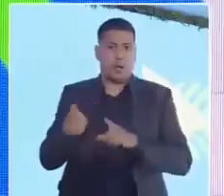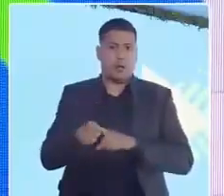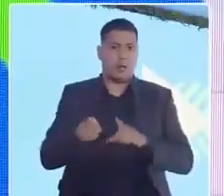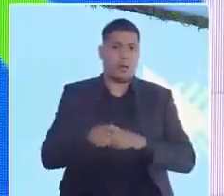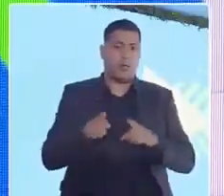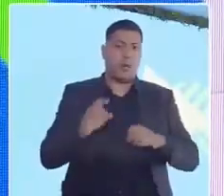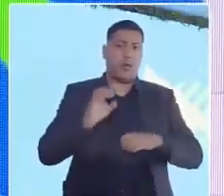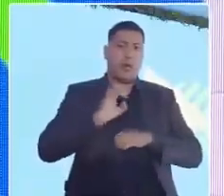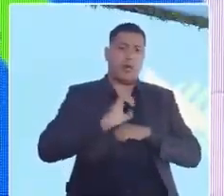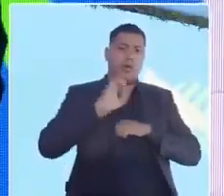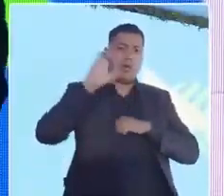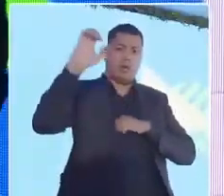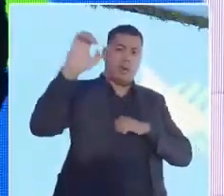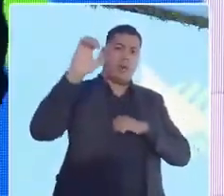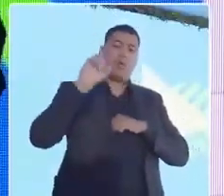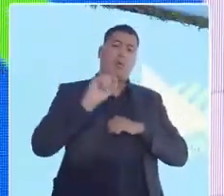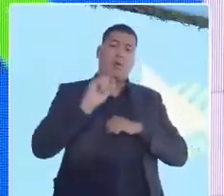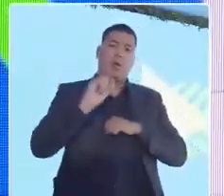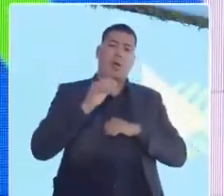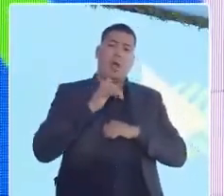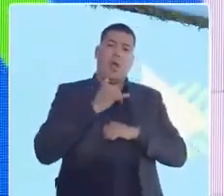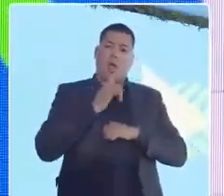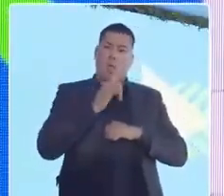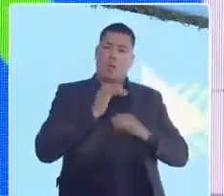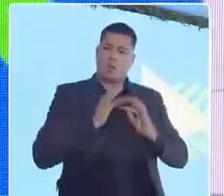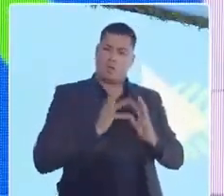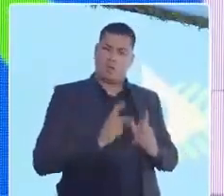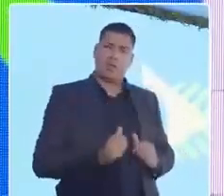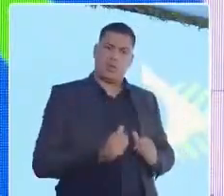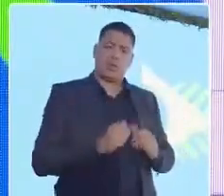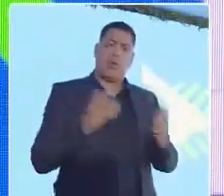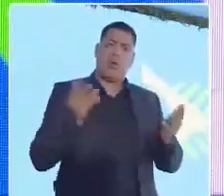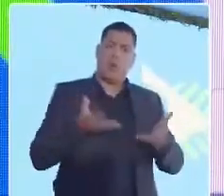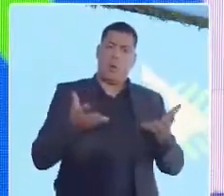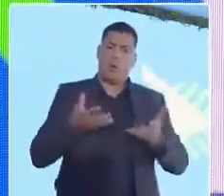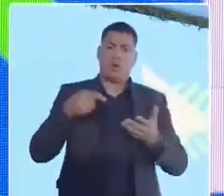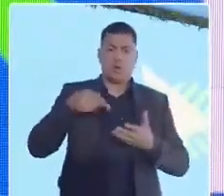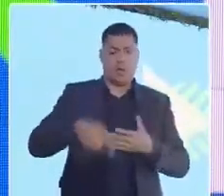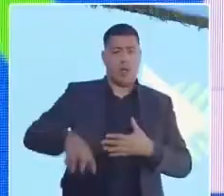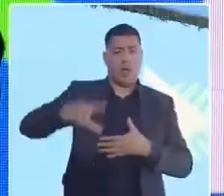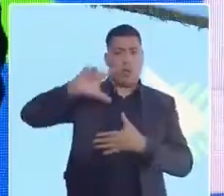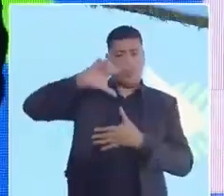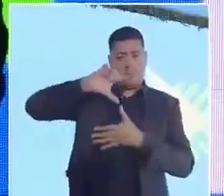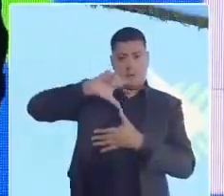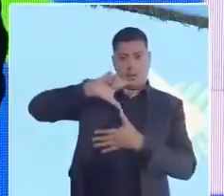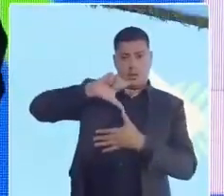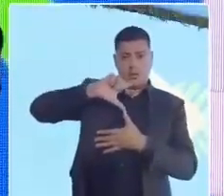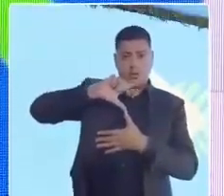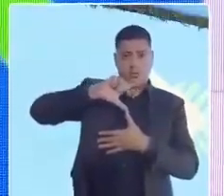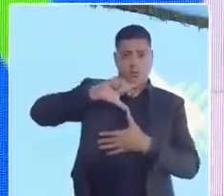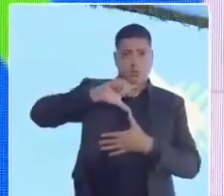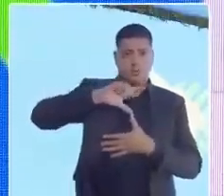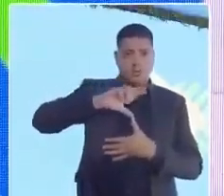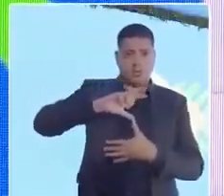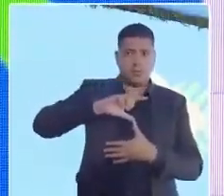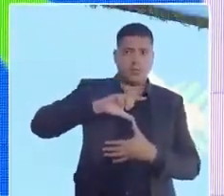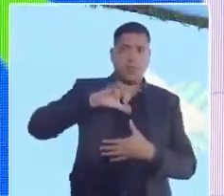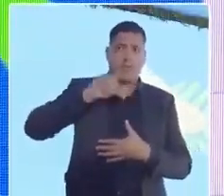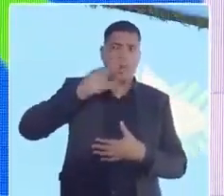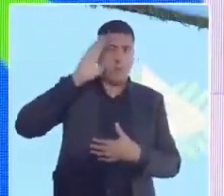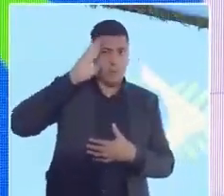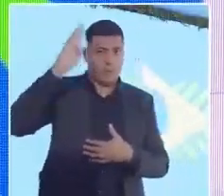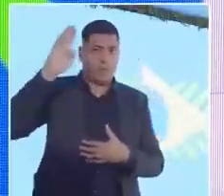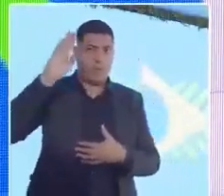energia limpa hoje já América Latina é um dos grandes líderes globais de energia limpa que é